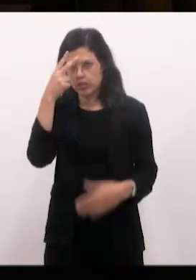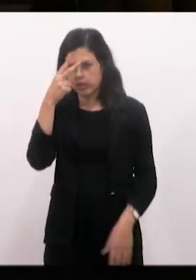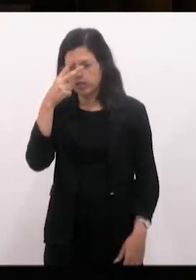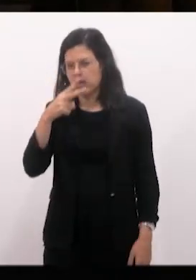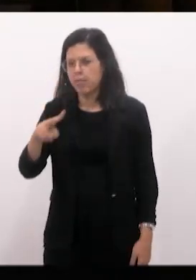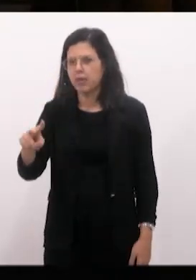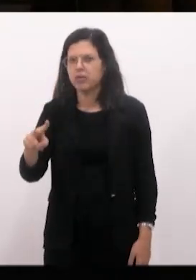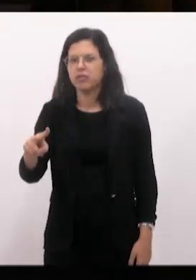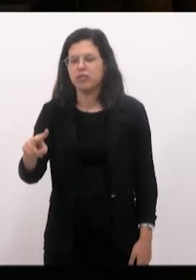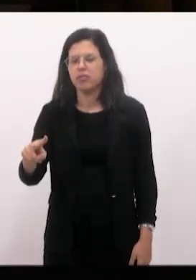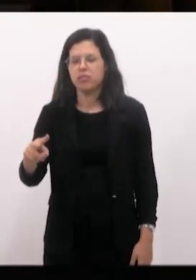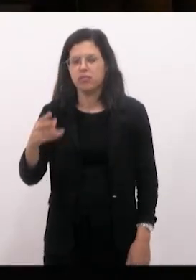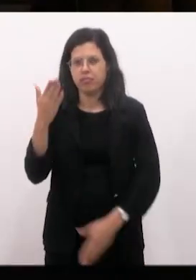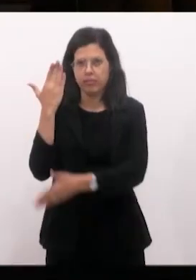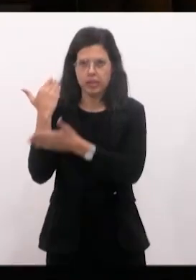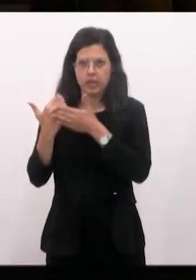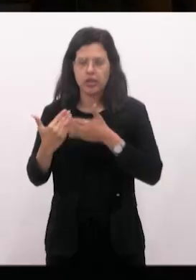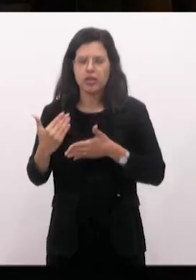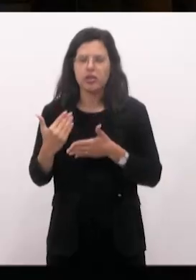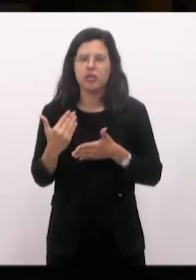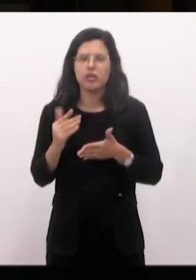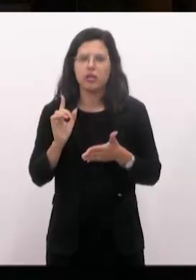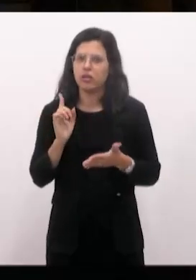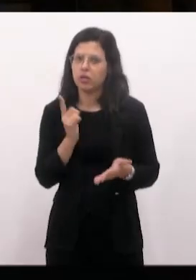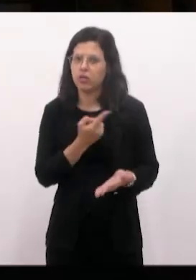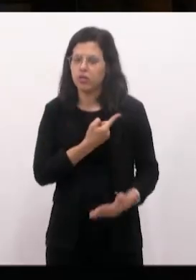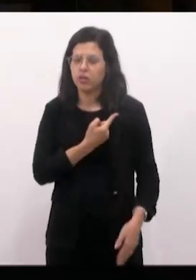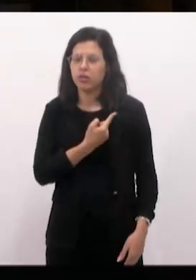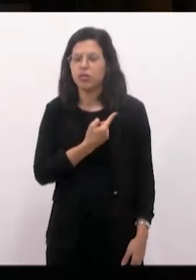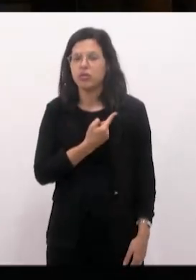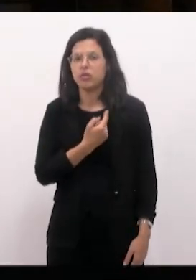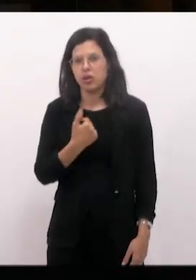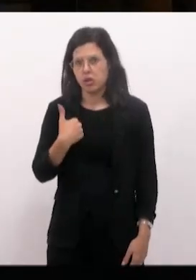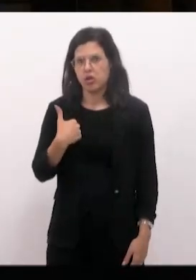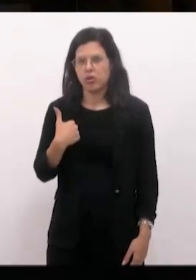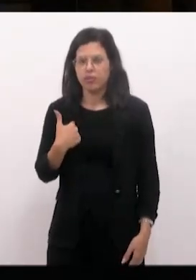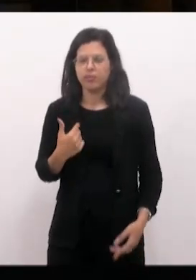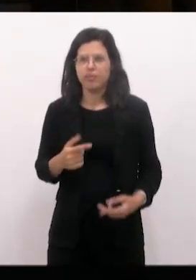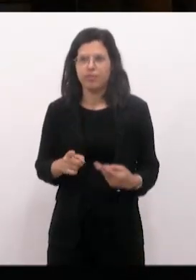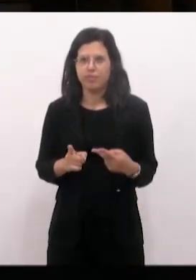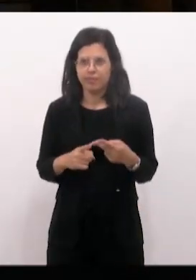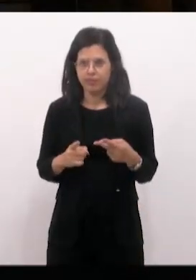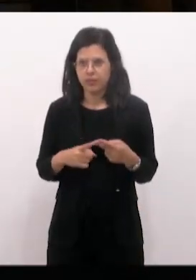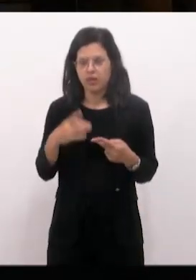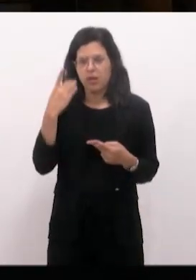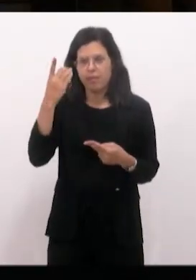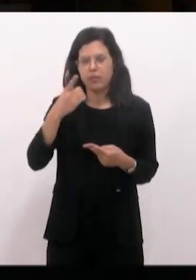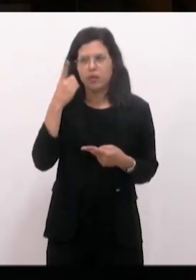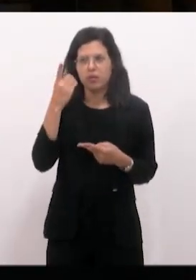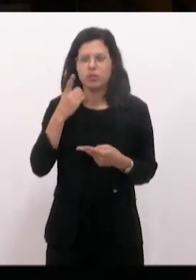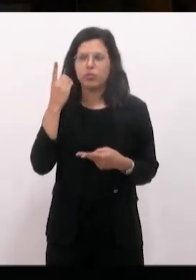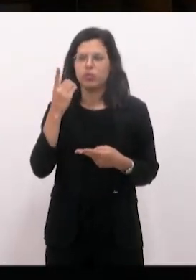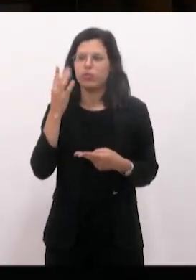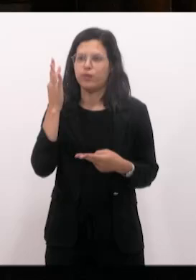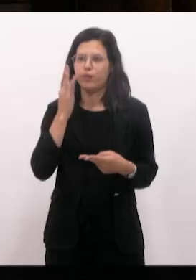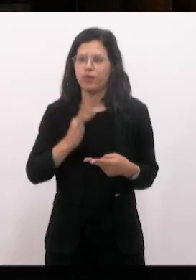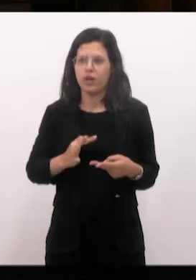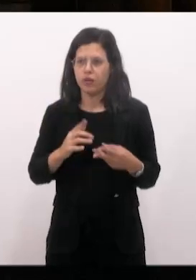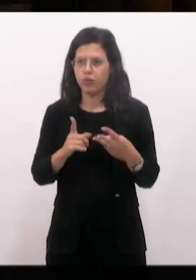retrasada, demos entrada, eu, deputado